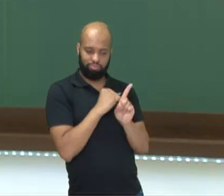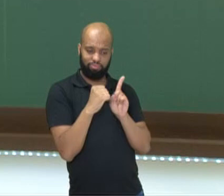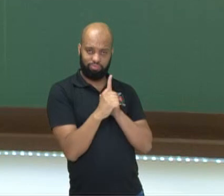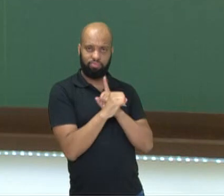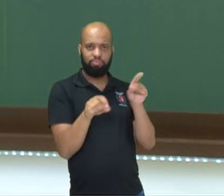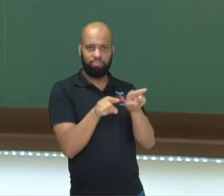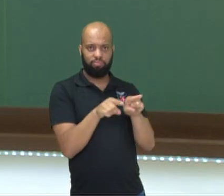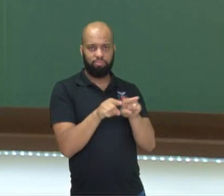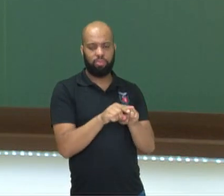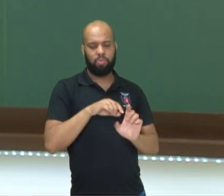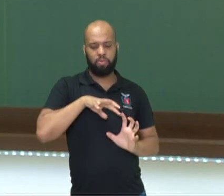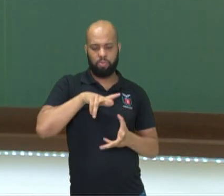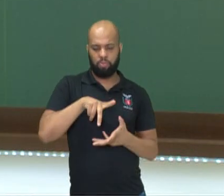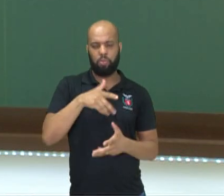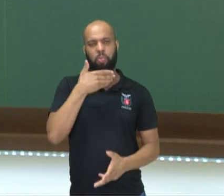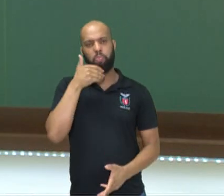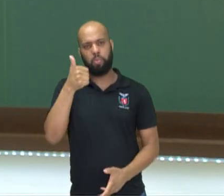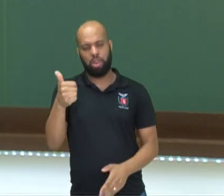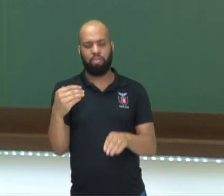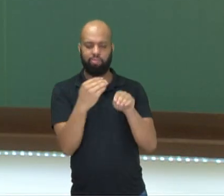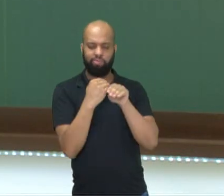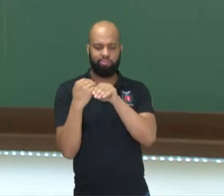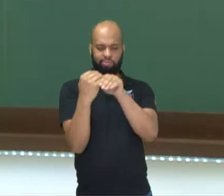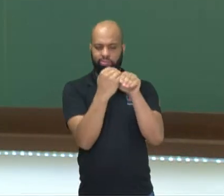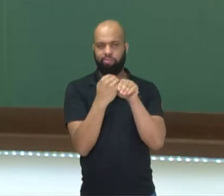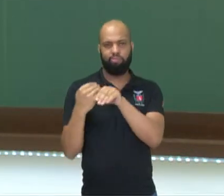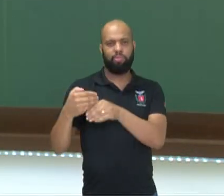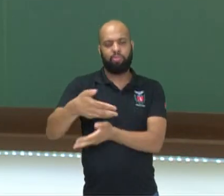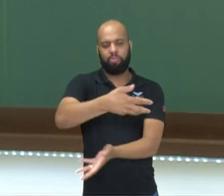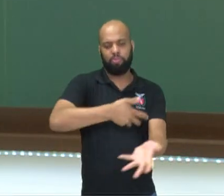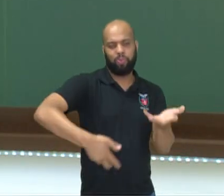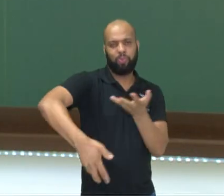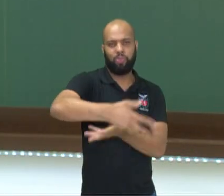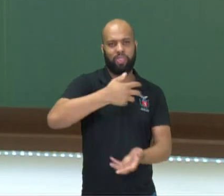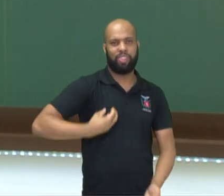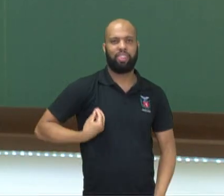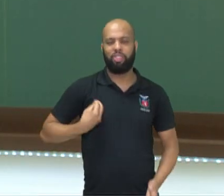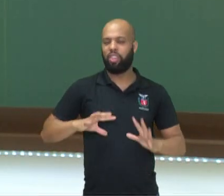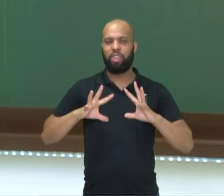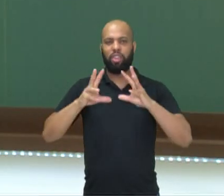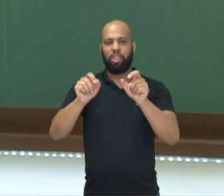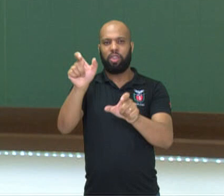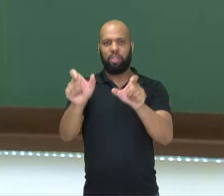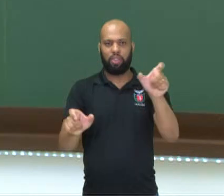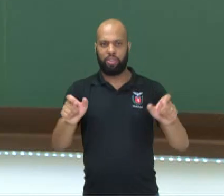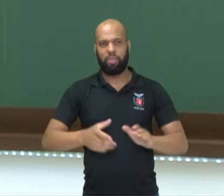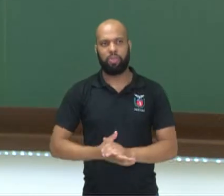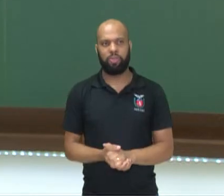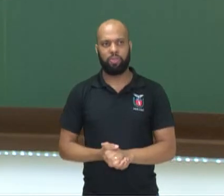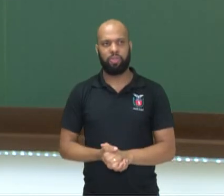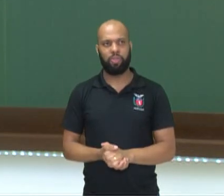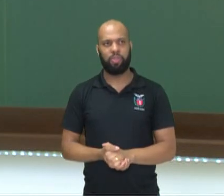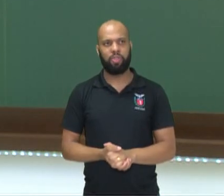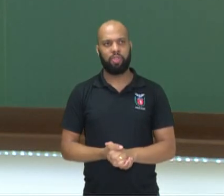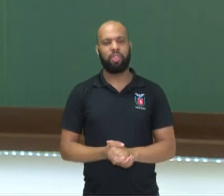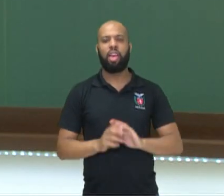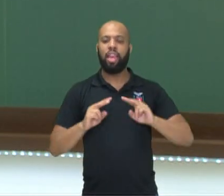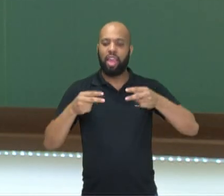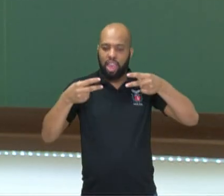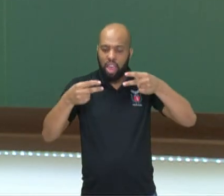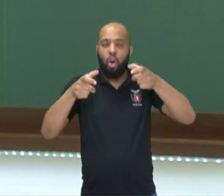também construir um mundo com mais harmonia, com uma convivência melhor para todas as pessoas. Aqui temos